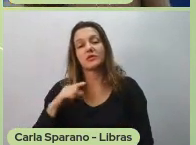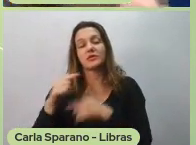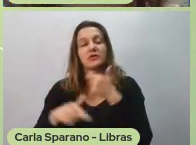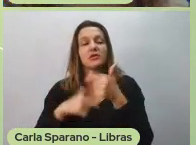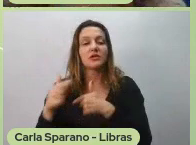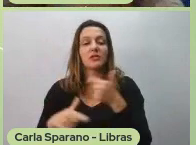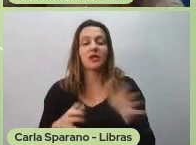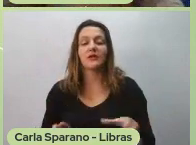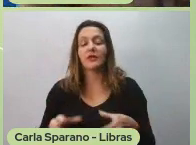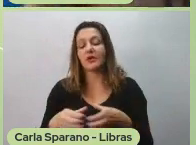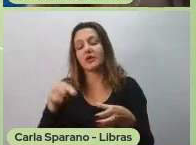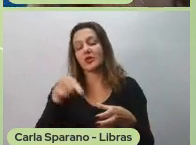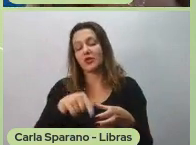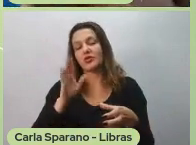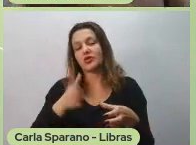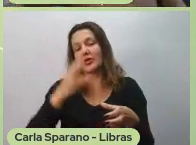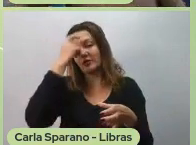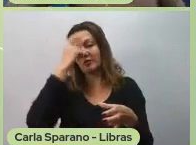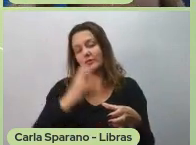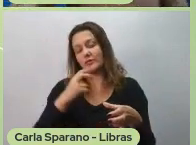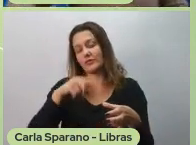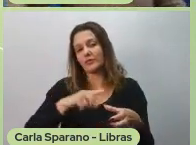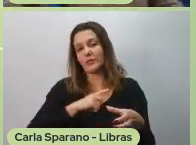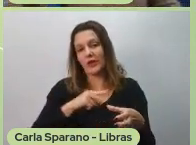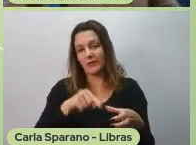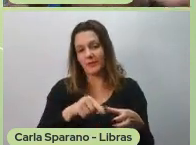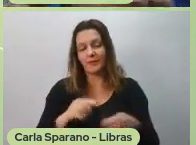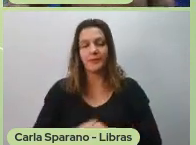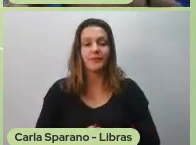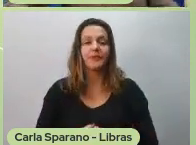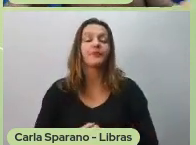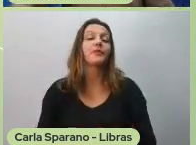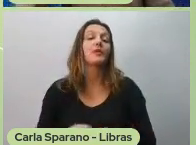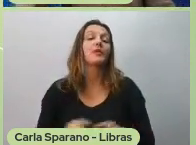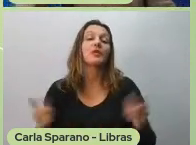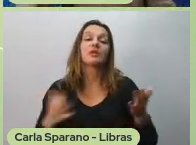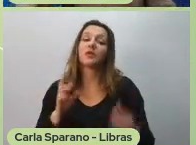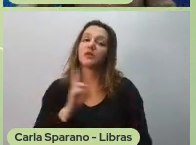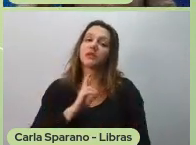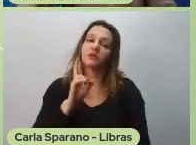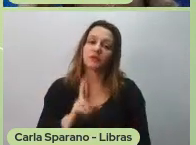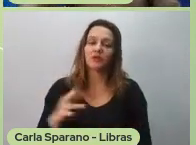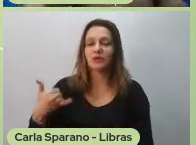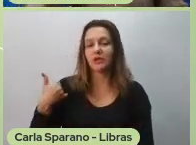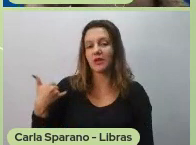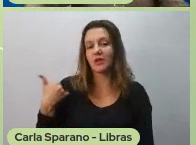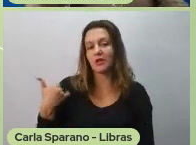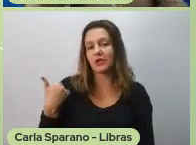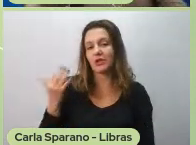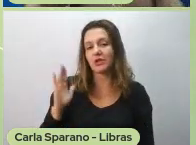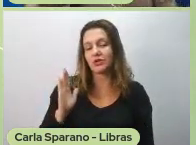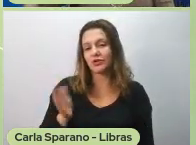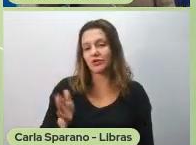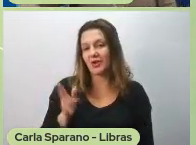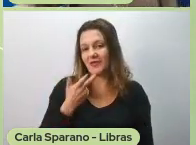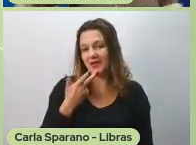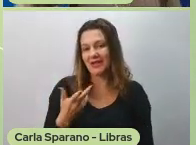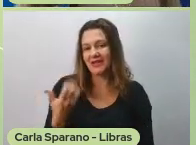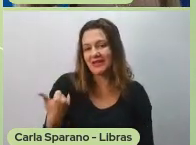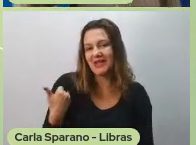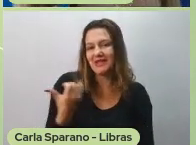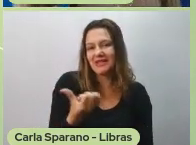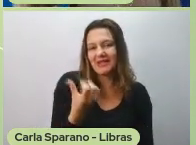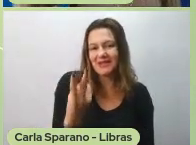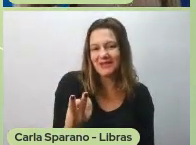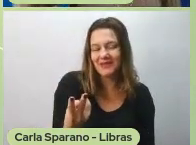numa equipe que tinha deficiente visual. Mas vamos lá, respondendo, aí eu já falei a minha idade, tá? Eu tenho 62, então.